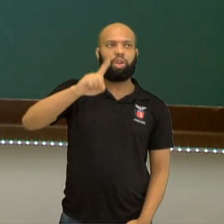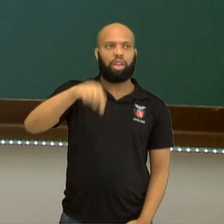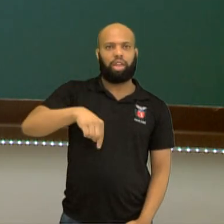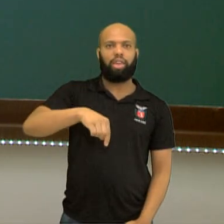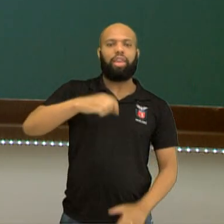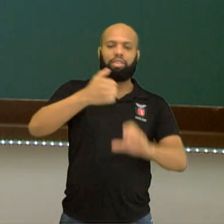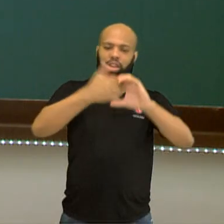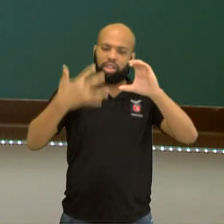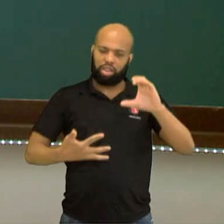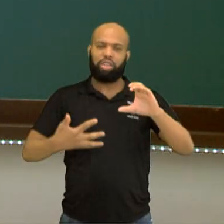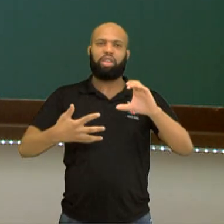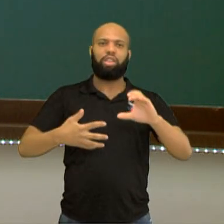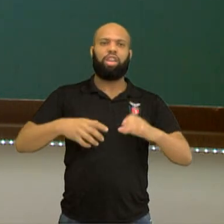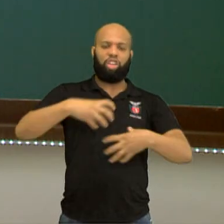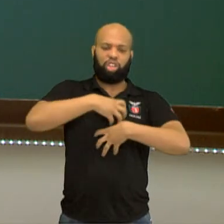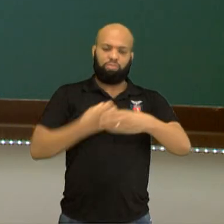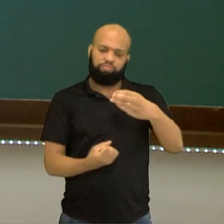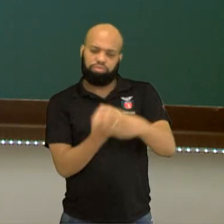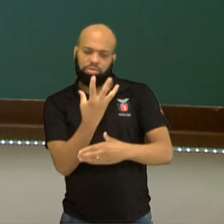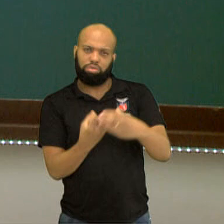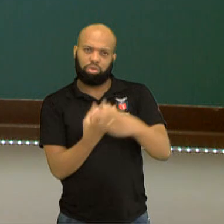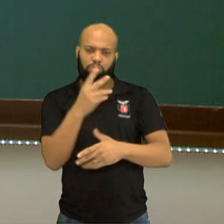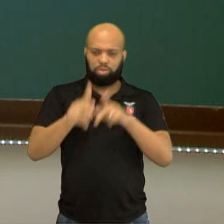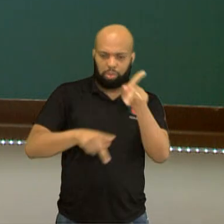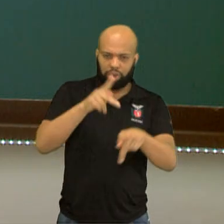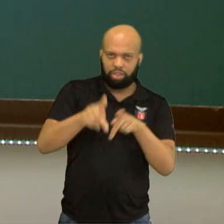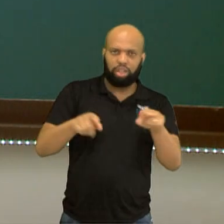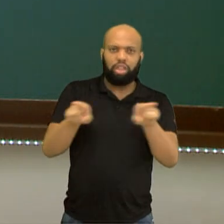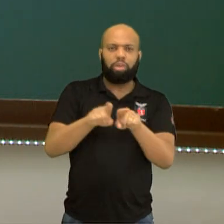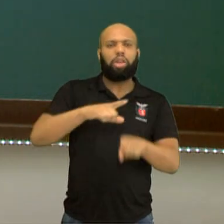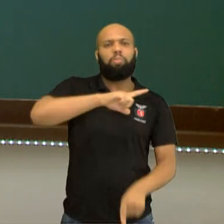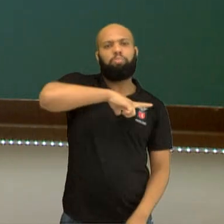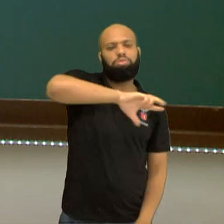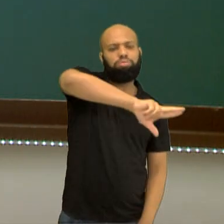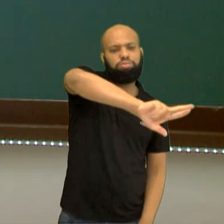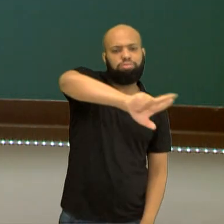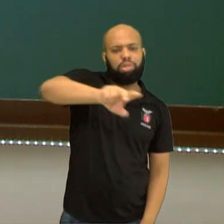sobre características de formação e